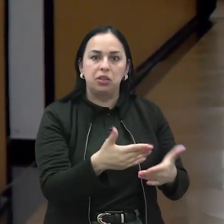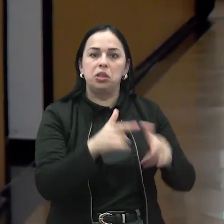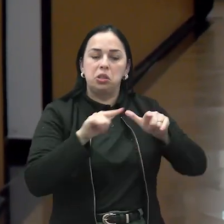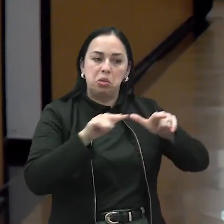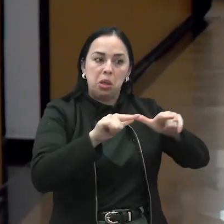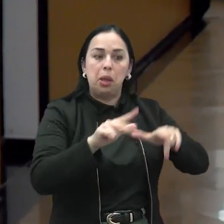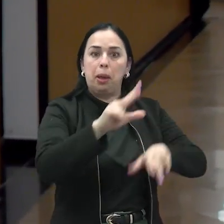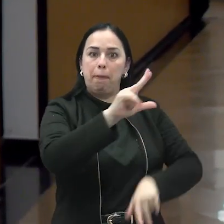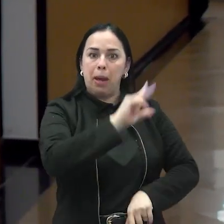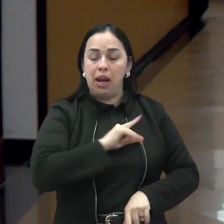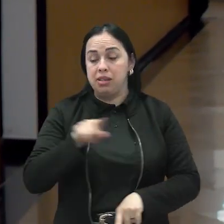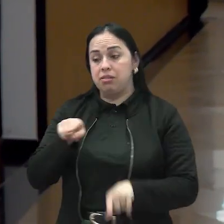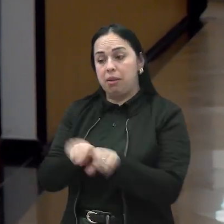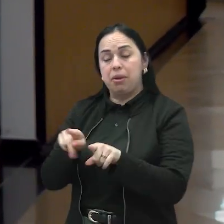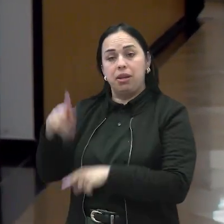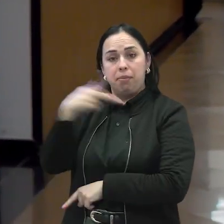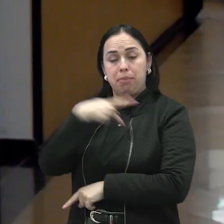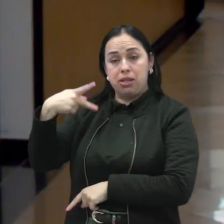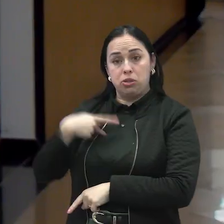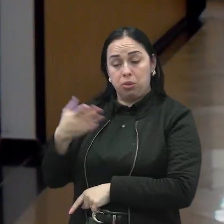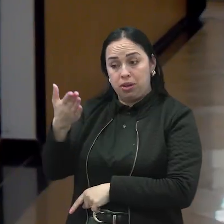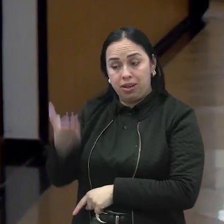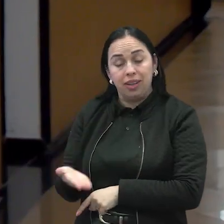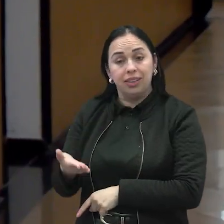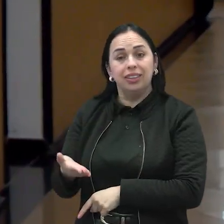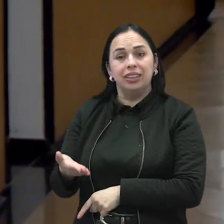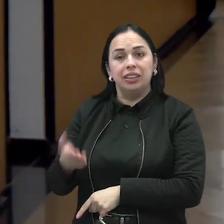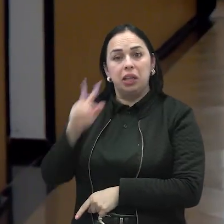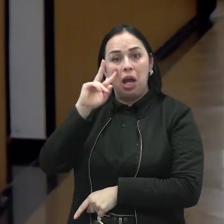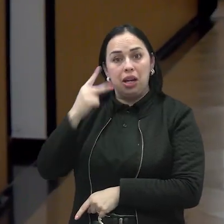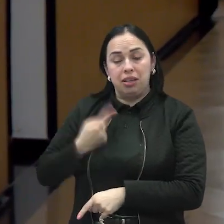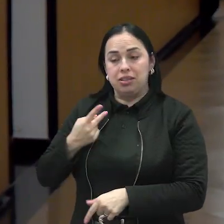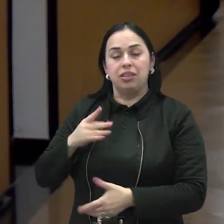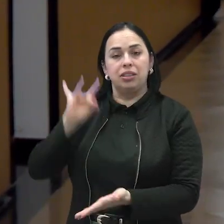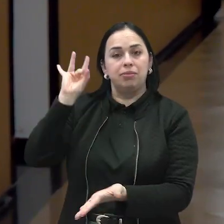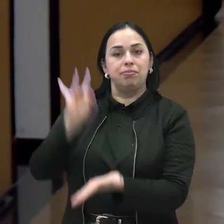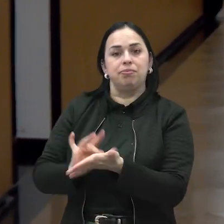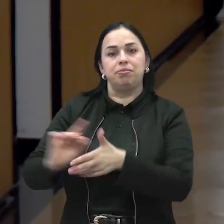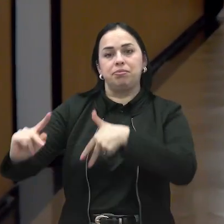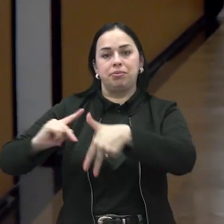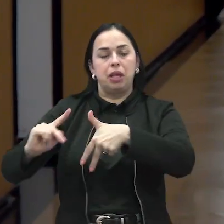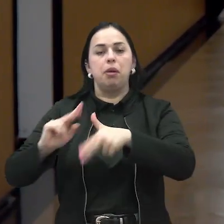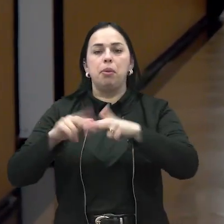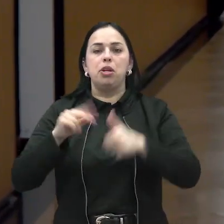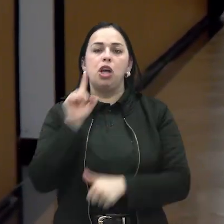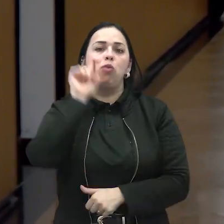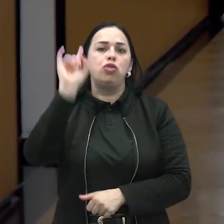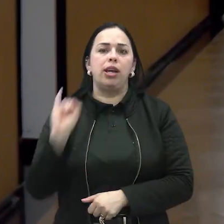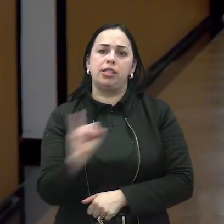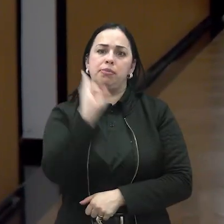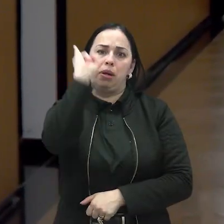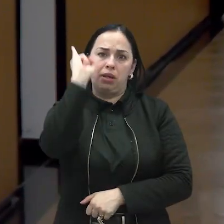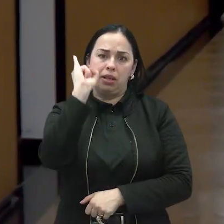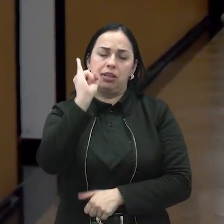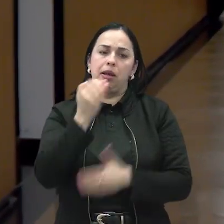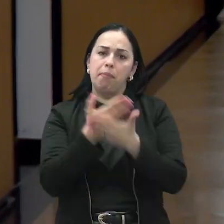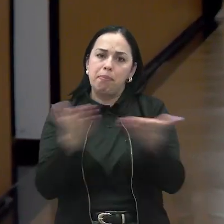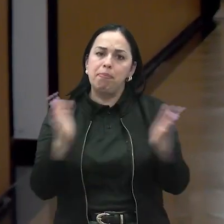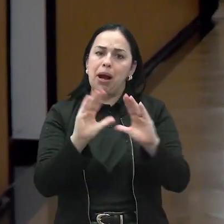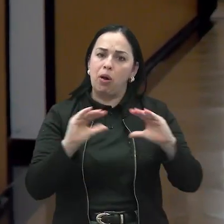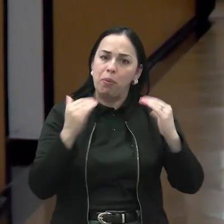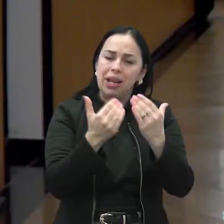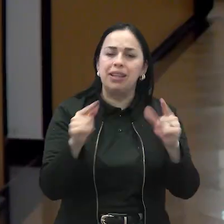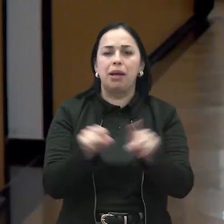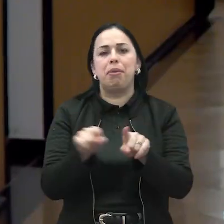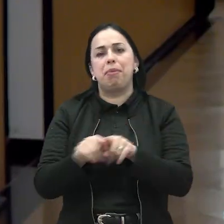com o mérito legislativo e a pastora Nayane Câmara sendo hoje reconhecida como cidadã joseense. Então é um dia muito importante, não apenas para essa comunidade,